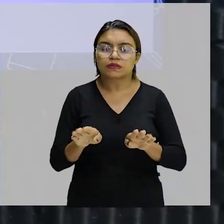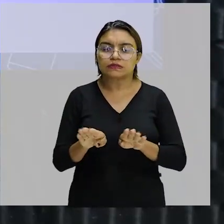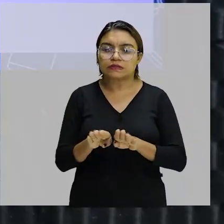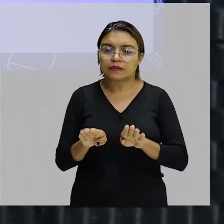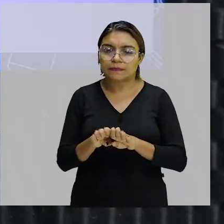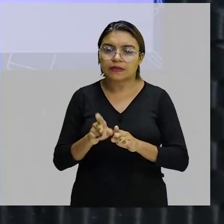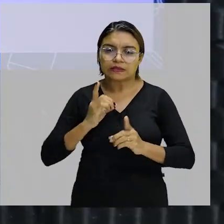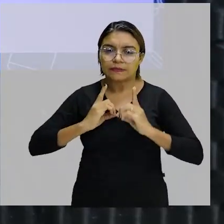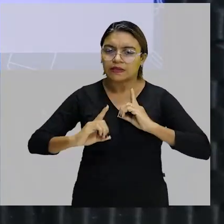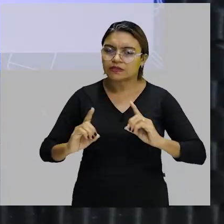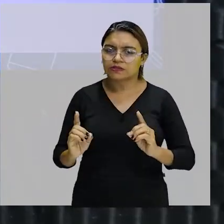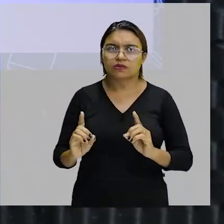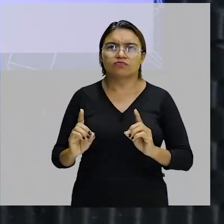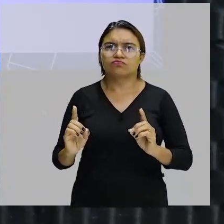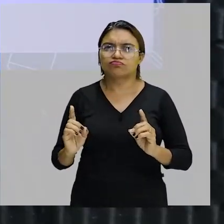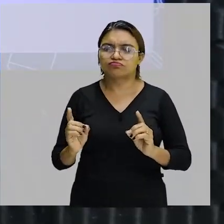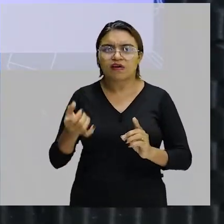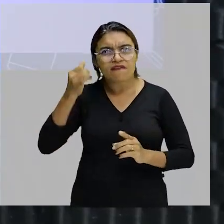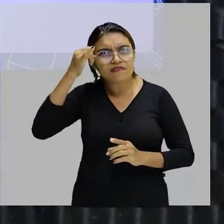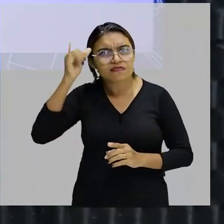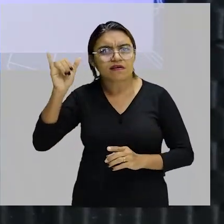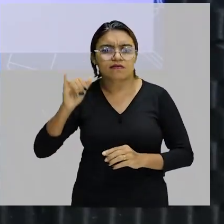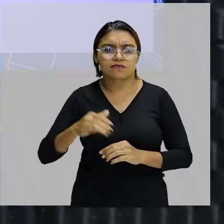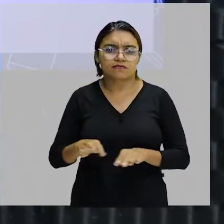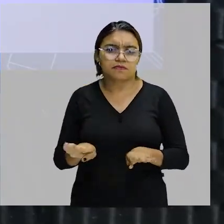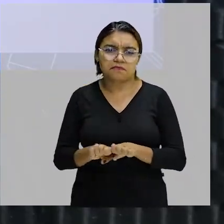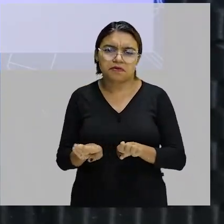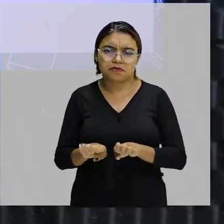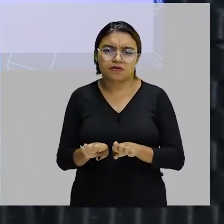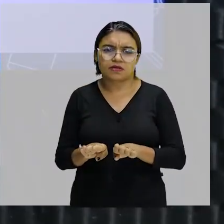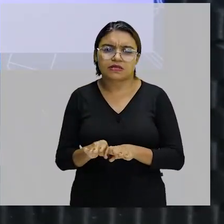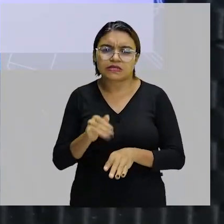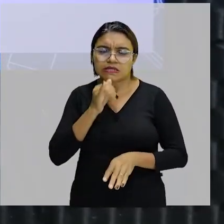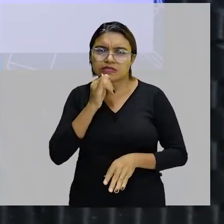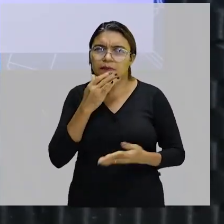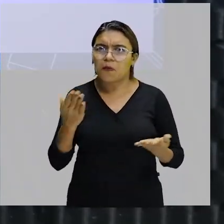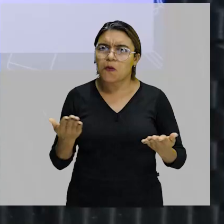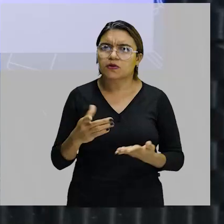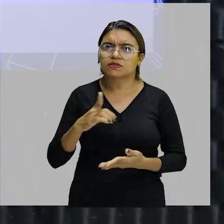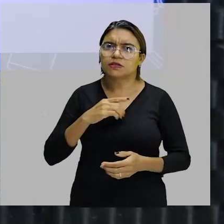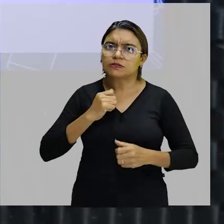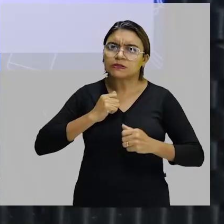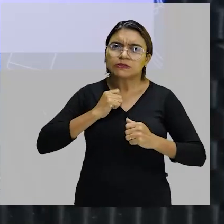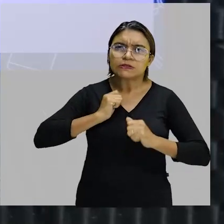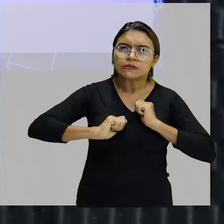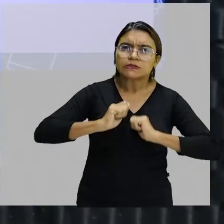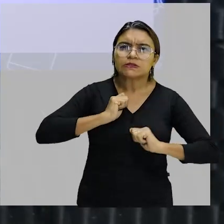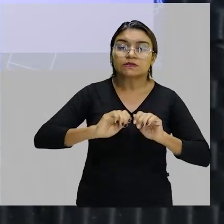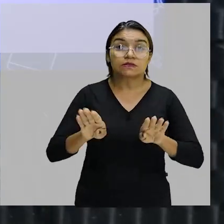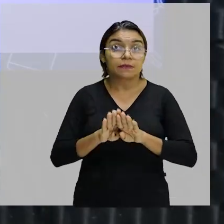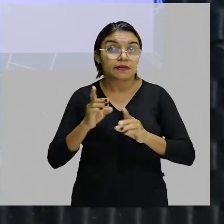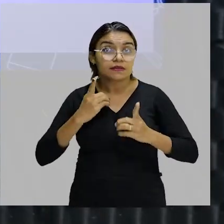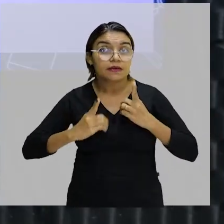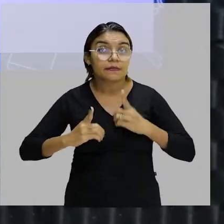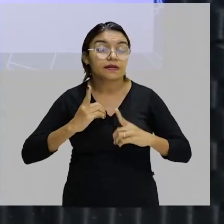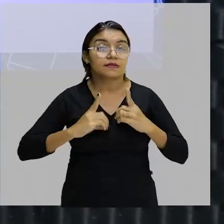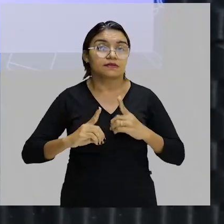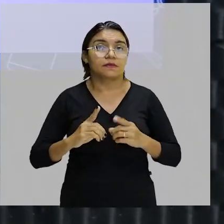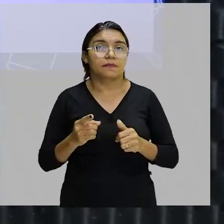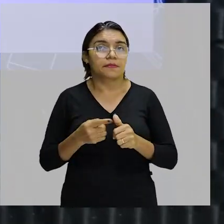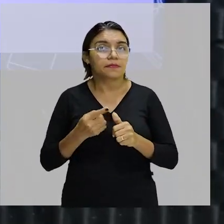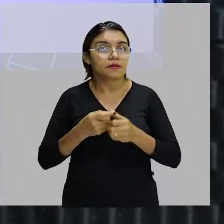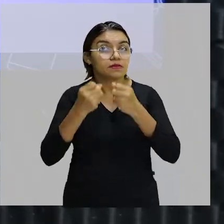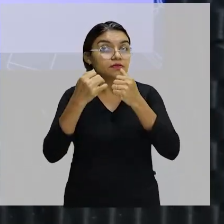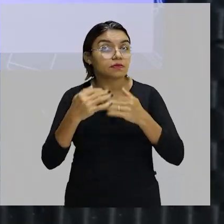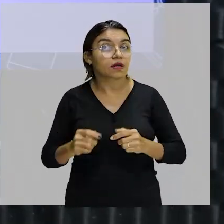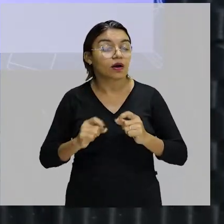e depressão. Muito fala-se hoje de ansiedade, de depressão. A primeira coisa que eu falo